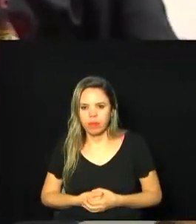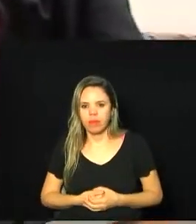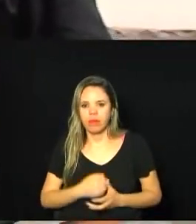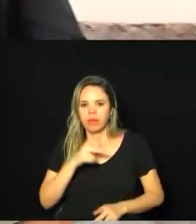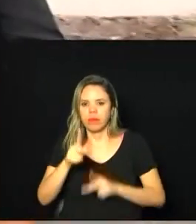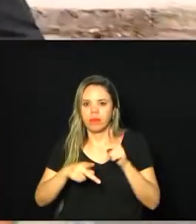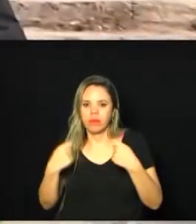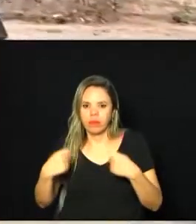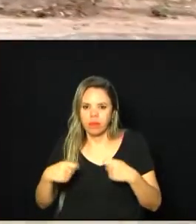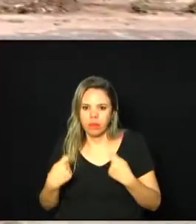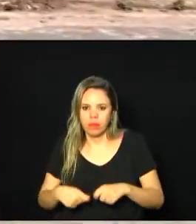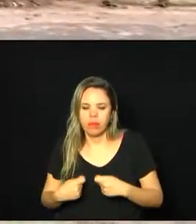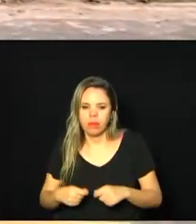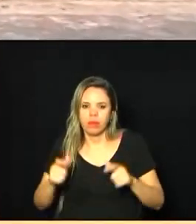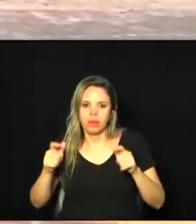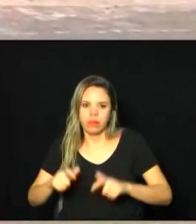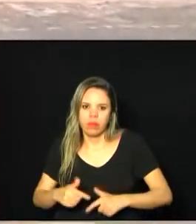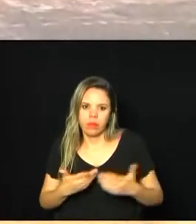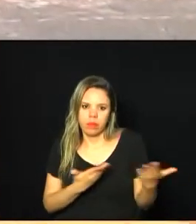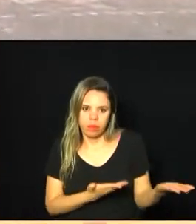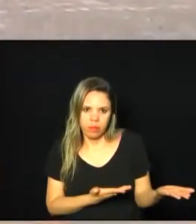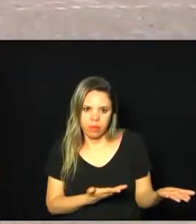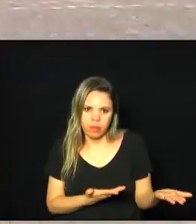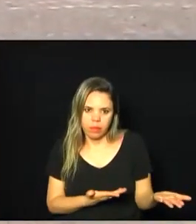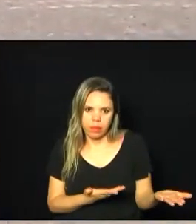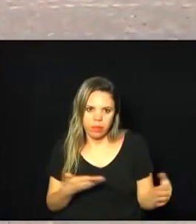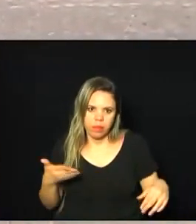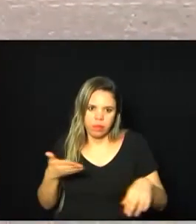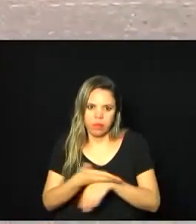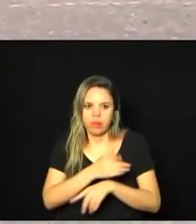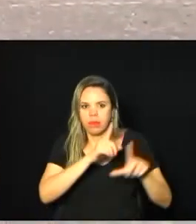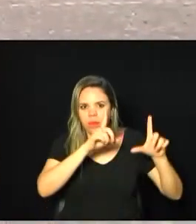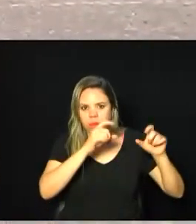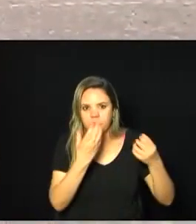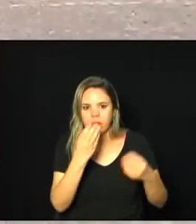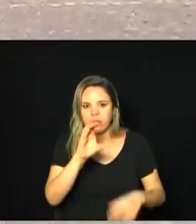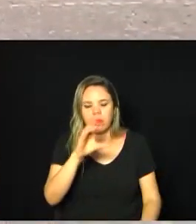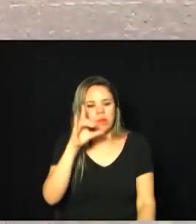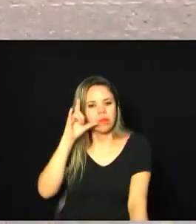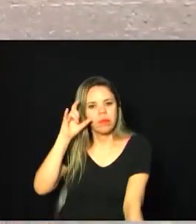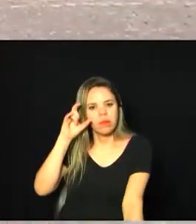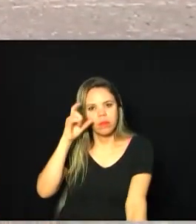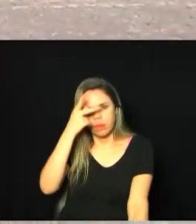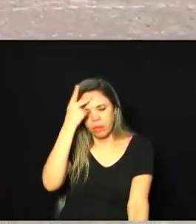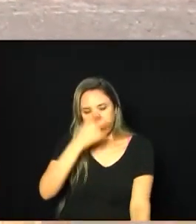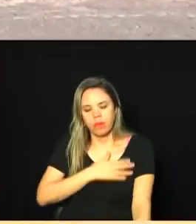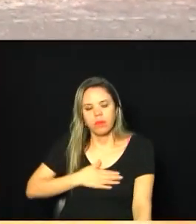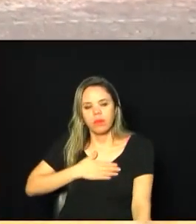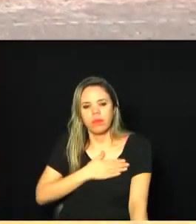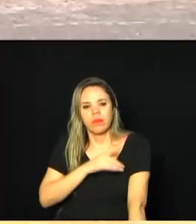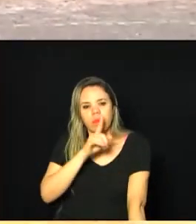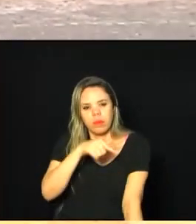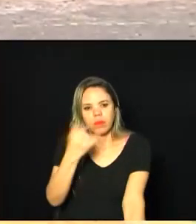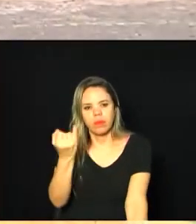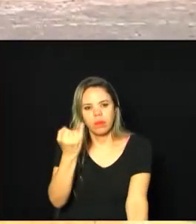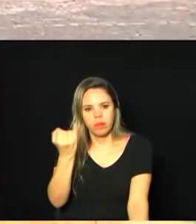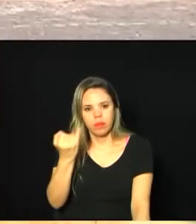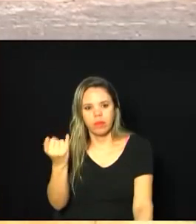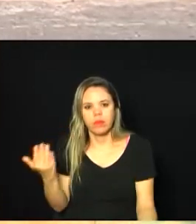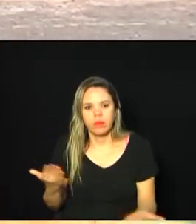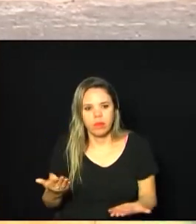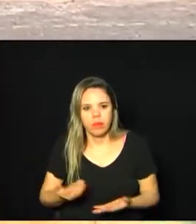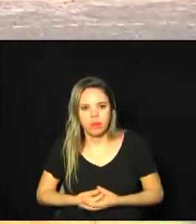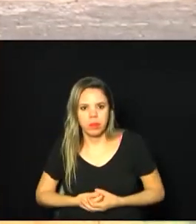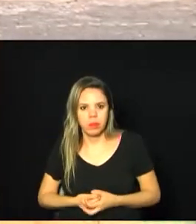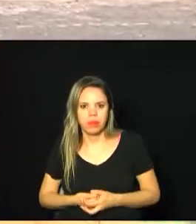moradores precisavam de um cantinho assim, né? Nem que seja para vir aqui tirar uma foto para postar no Instagram, que o pessoal adora, né? Isso é importante nos dias de